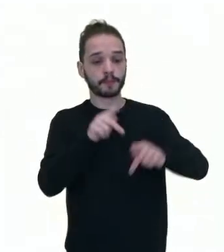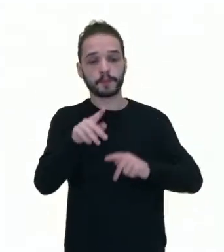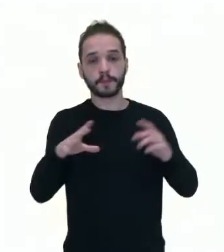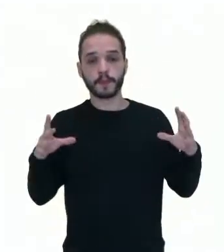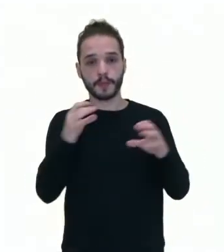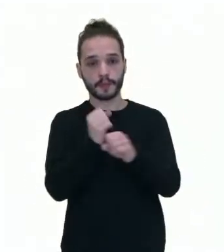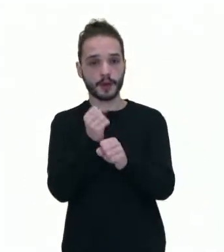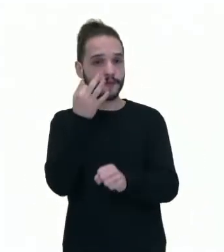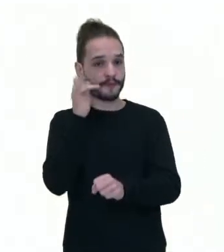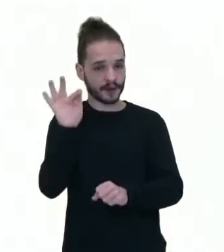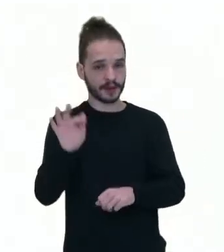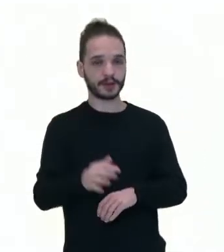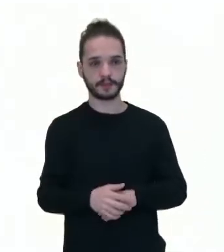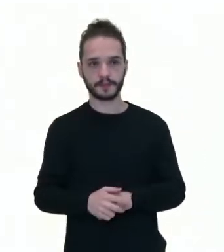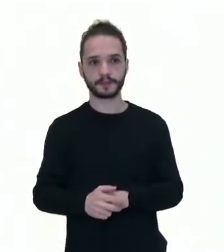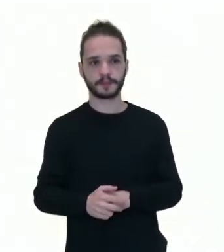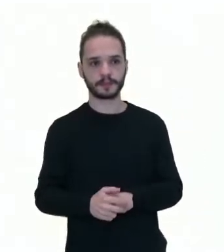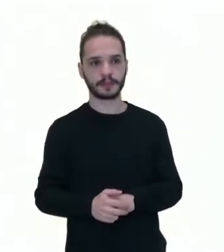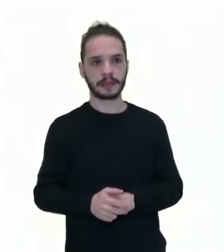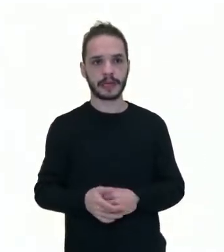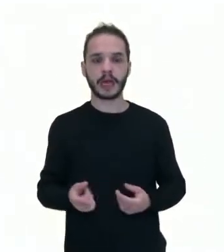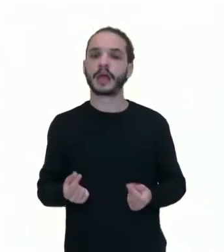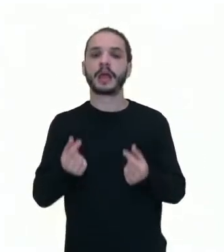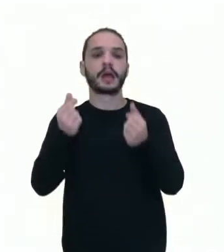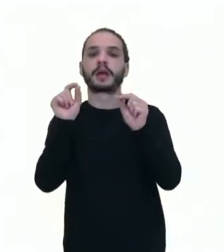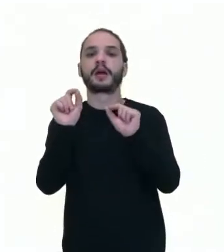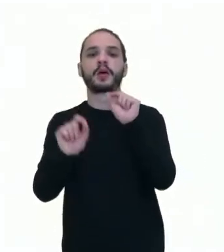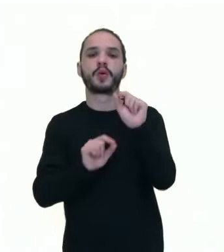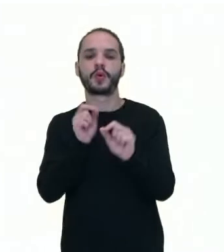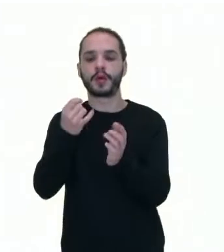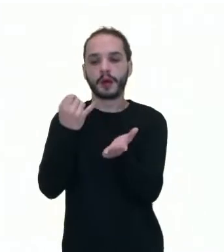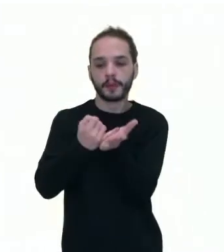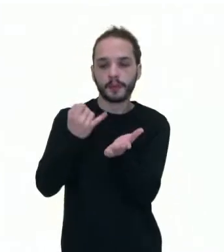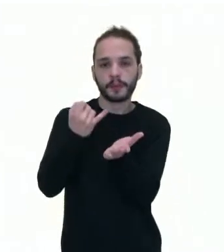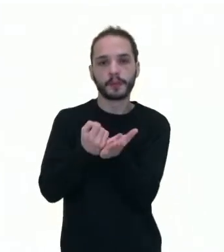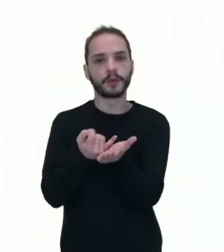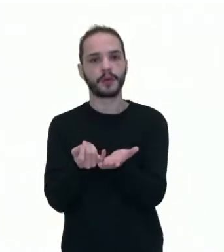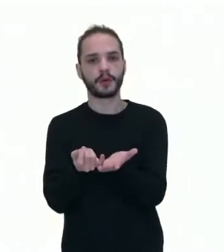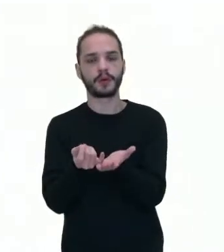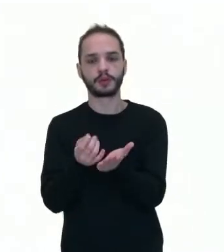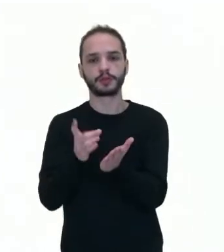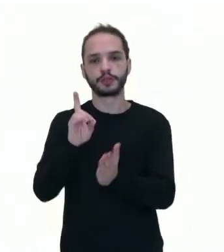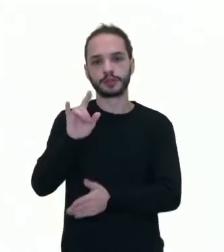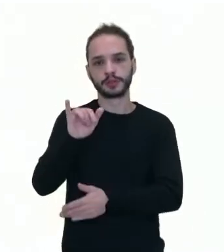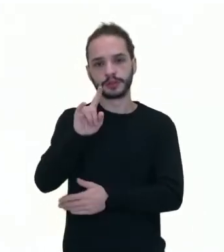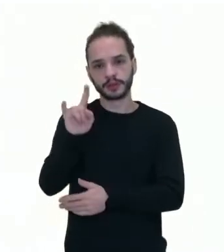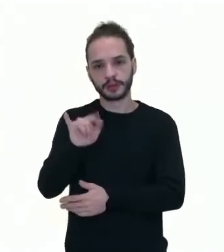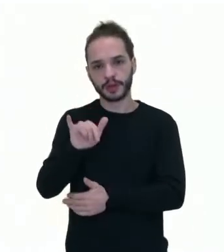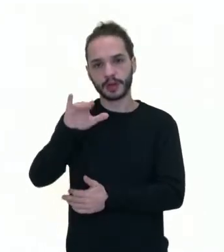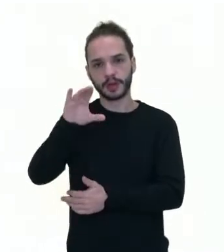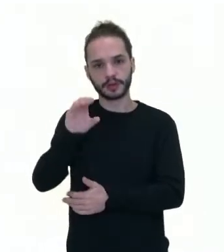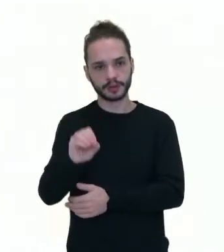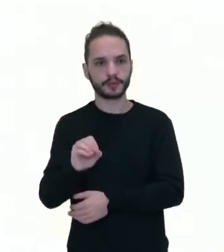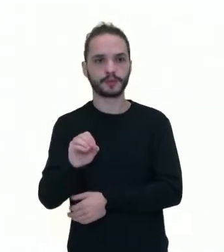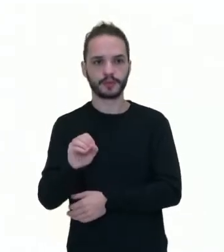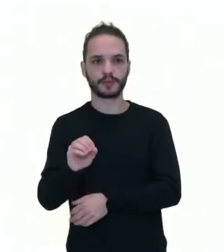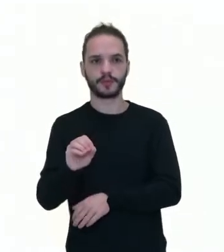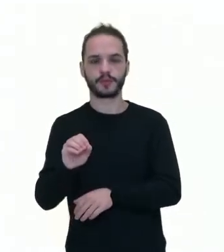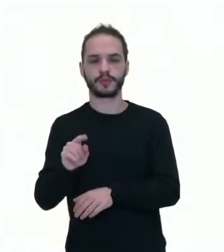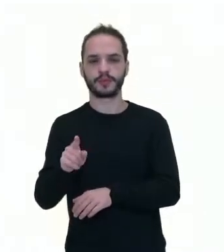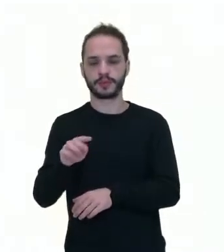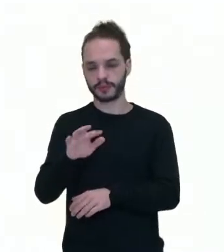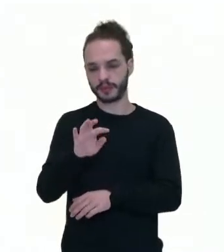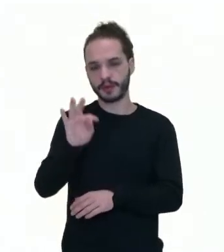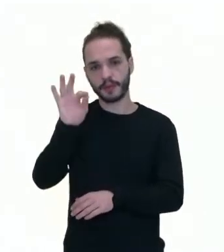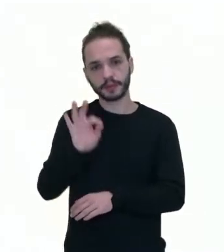a França, certo? E a riqueza ela vinha então da cobrança de impostos, de dízimos, né, em suas terras e taxas por